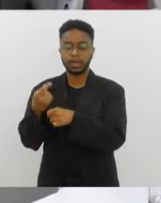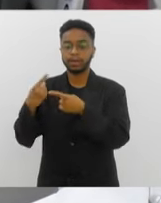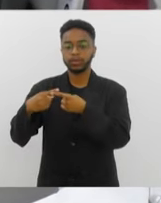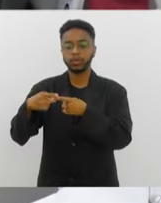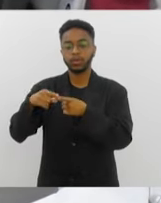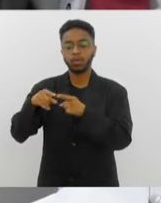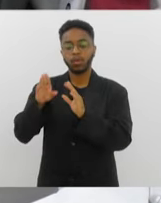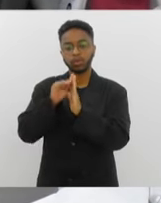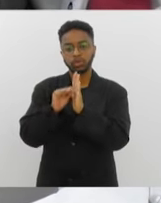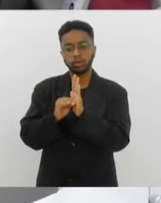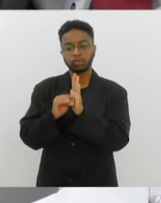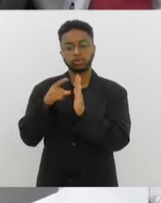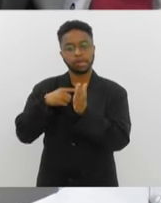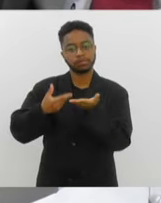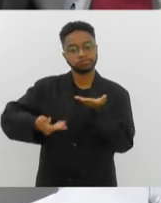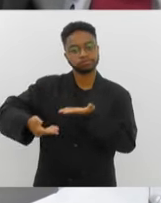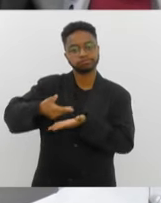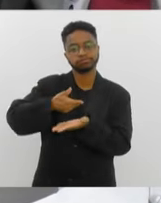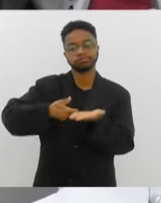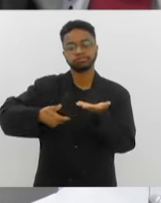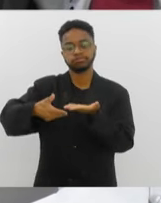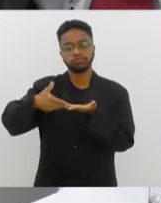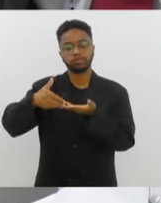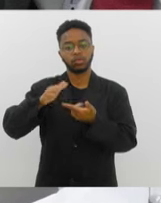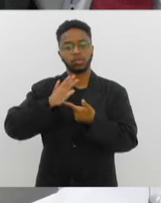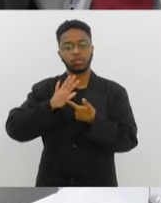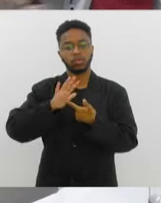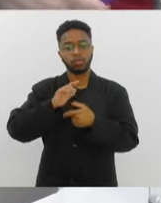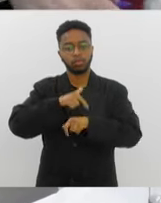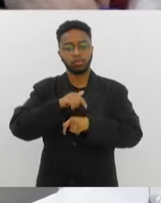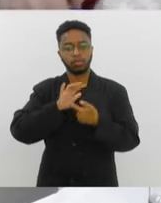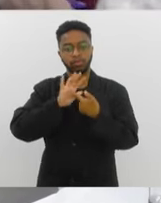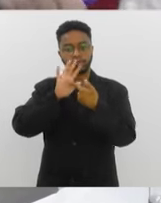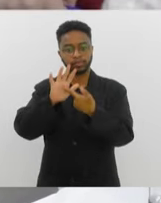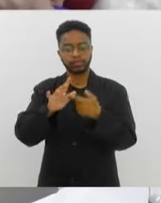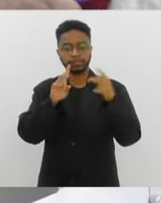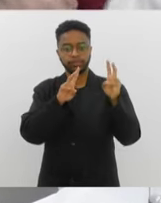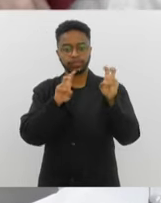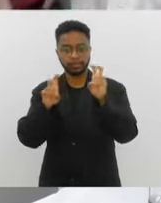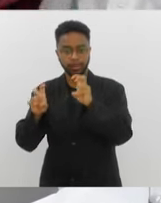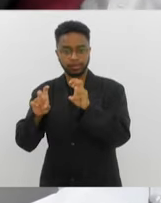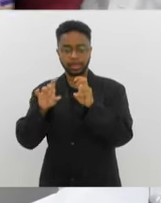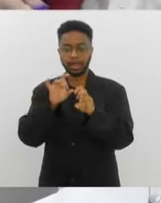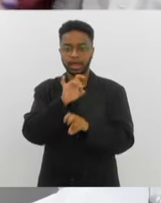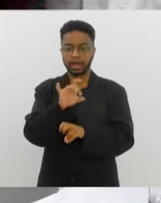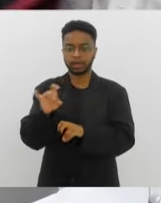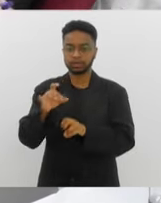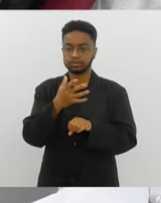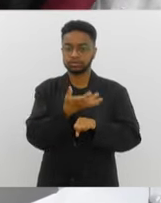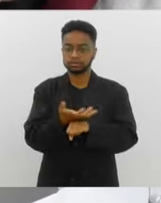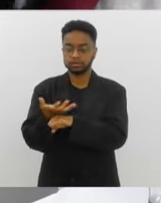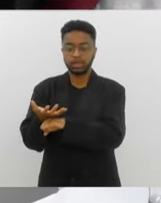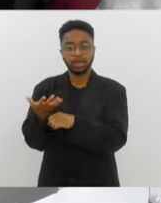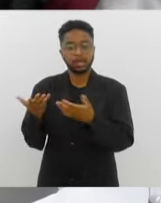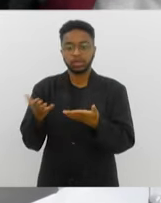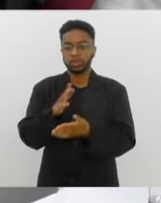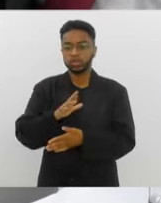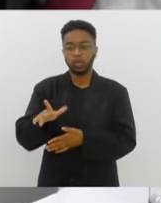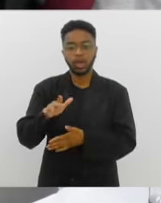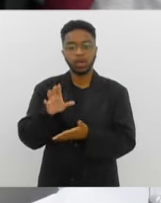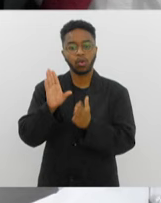ele é fluido na apresentação temática das disciplinas e acaba que não é um